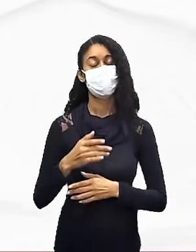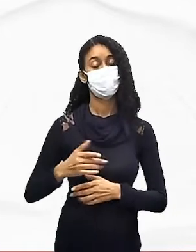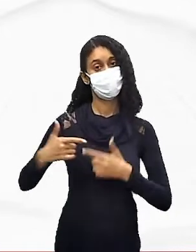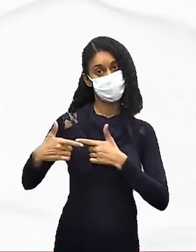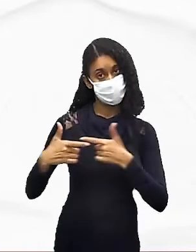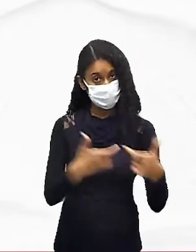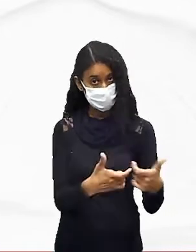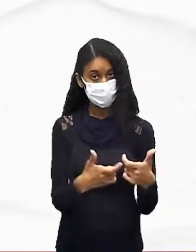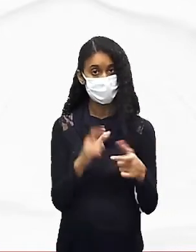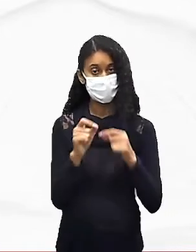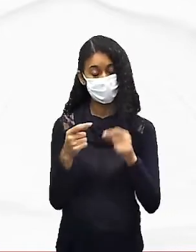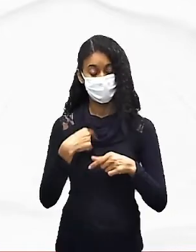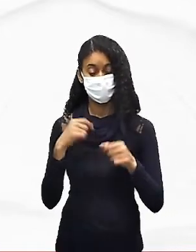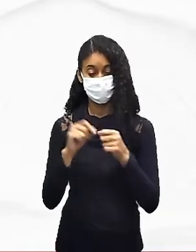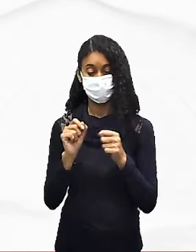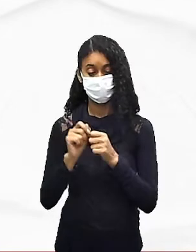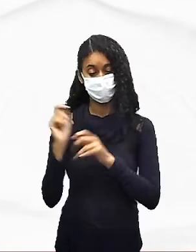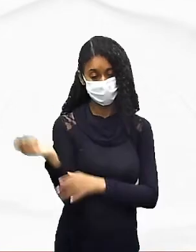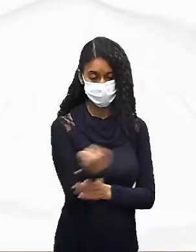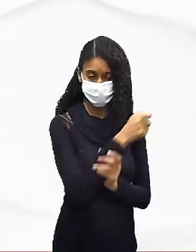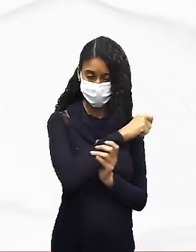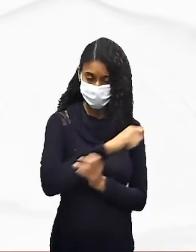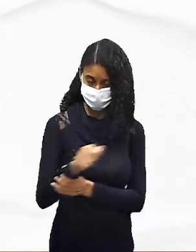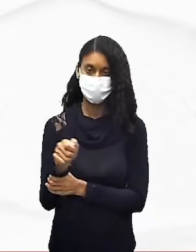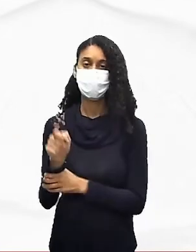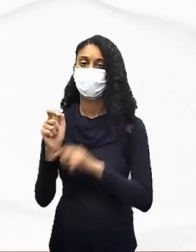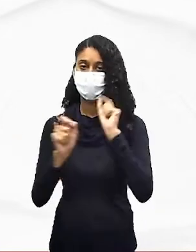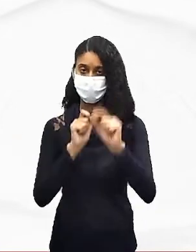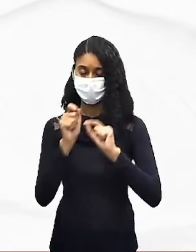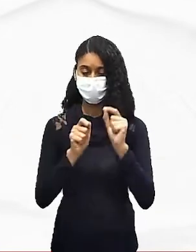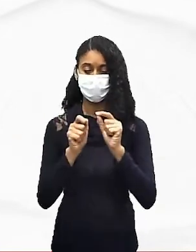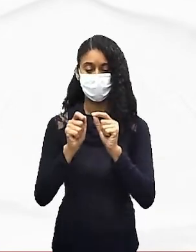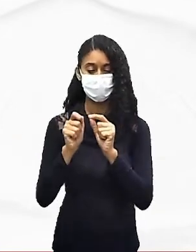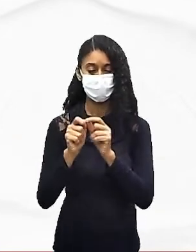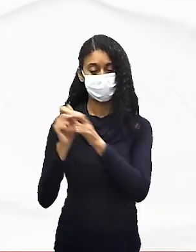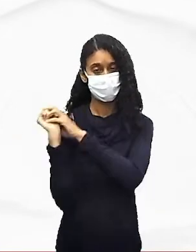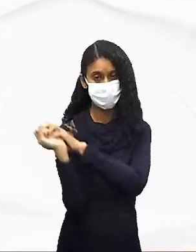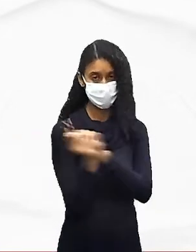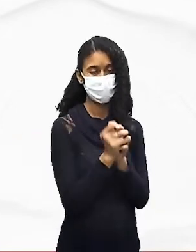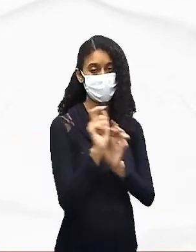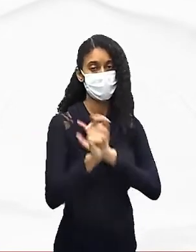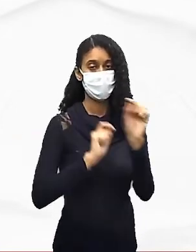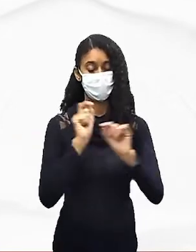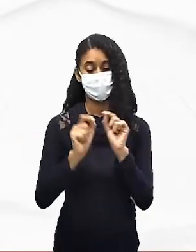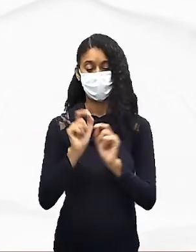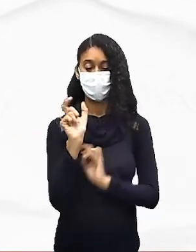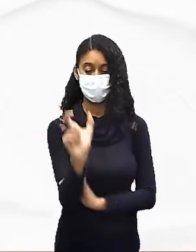aí, quem vibra o tacape tem uma palavrinha aí que é